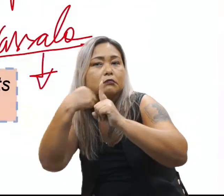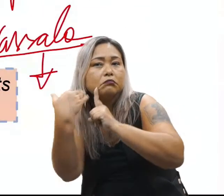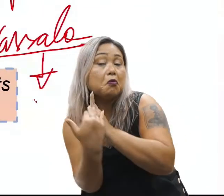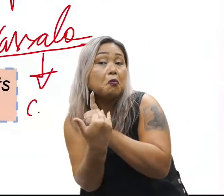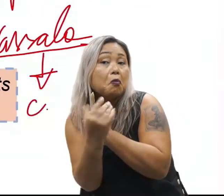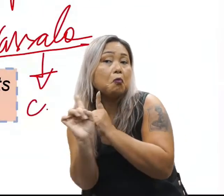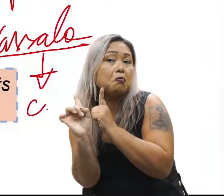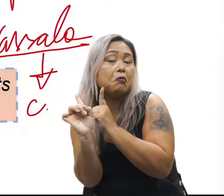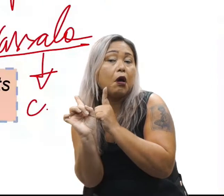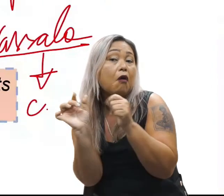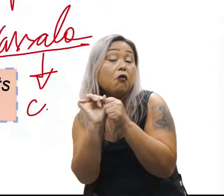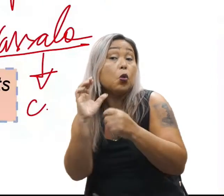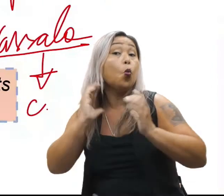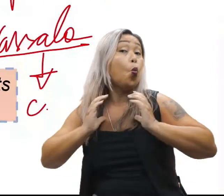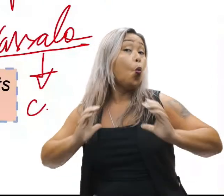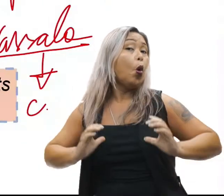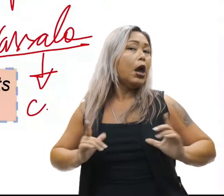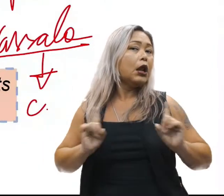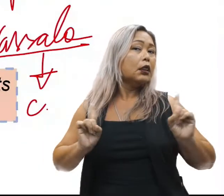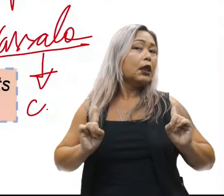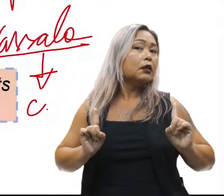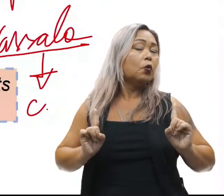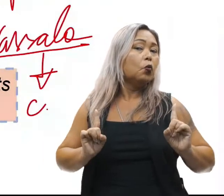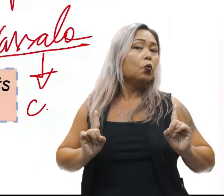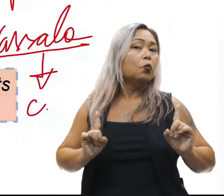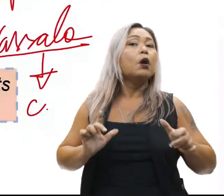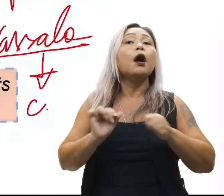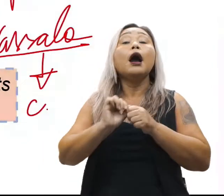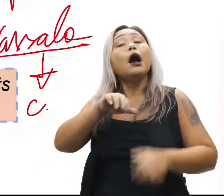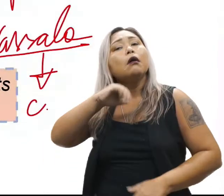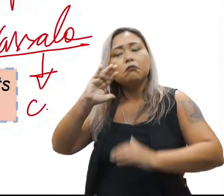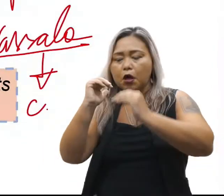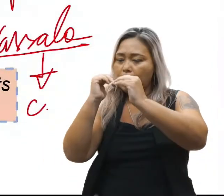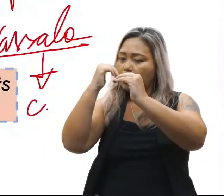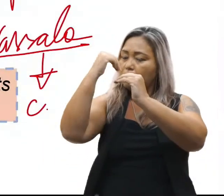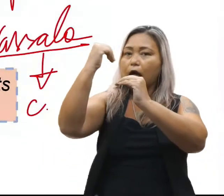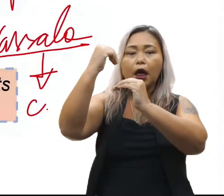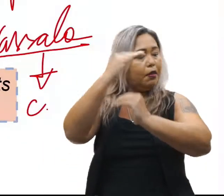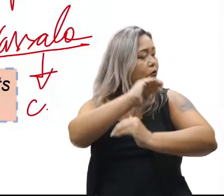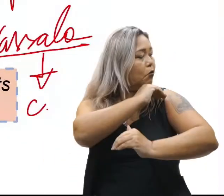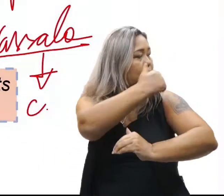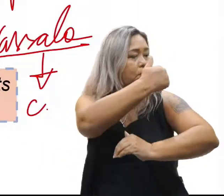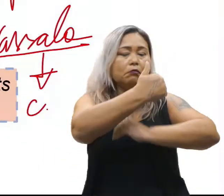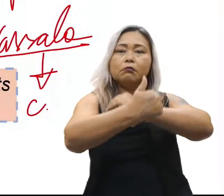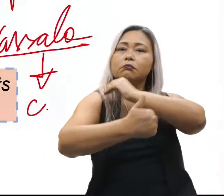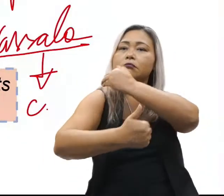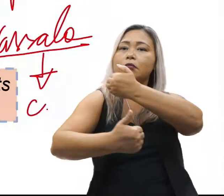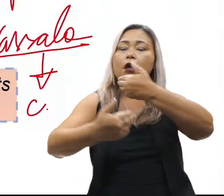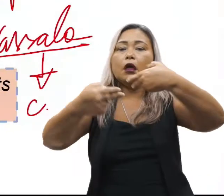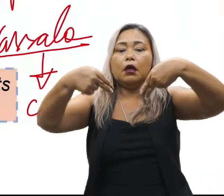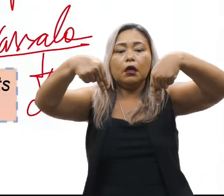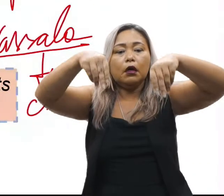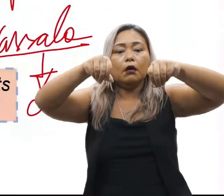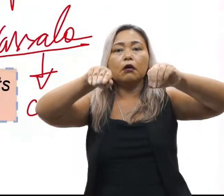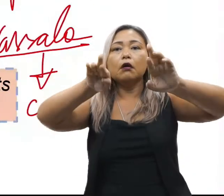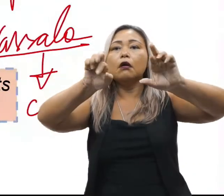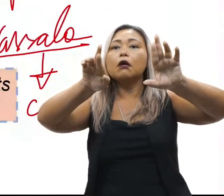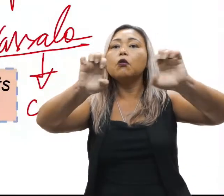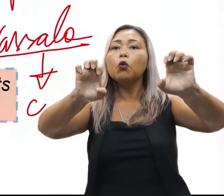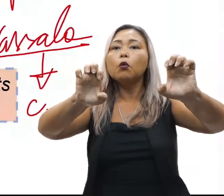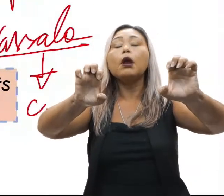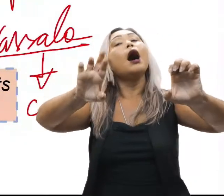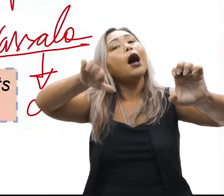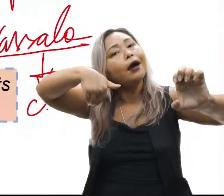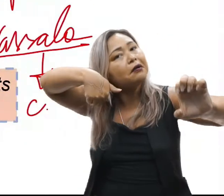era nem um cidadão de direitos. Mas se você estivesse lá na nobreza, né, então você já tinha uma importância maior